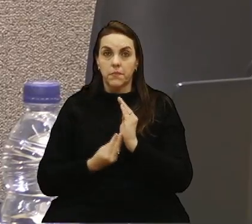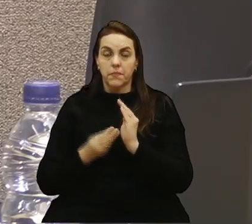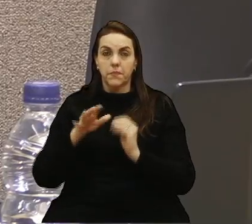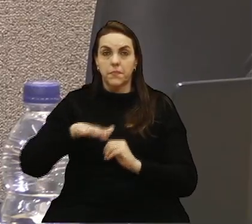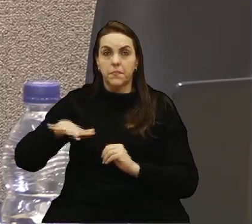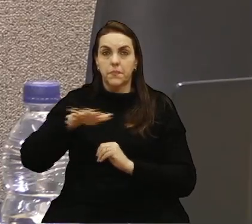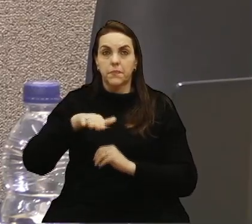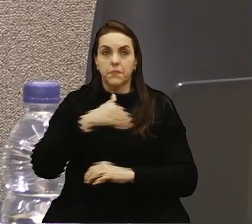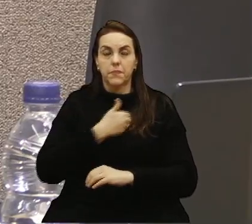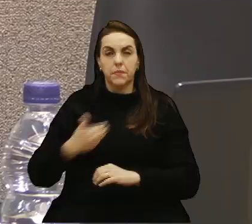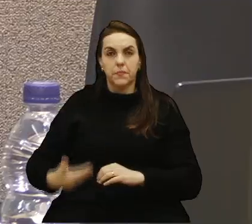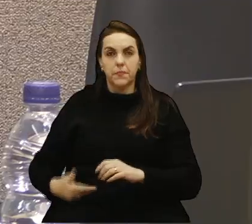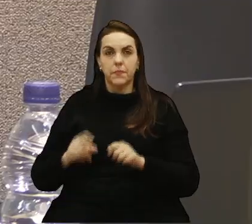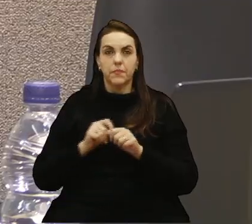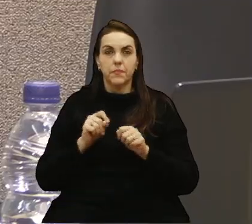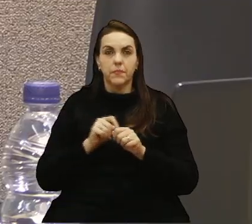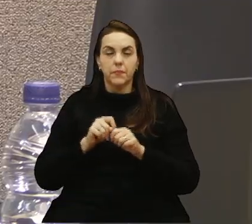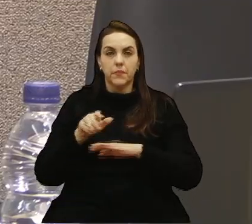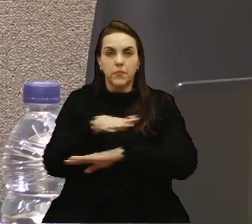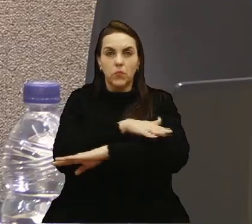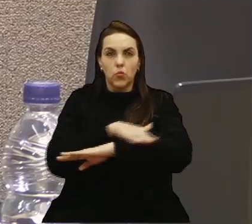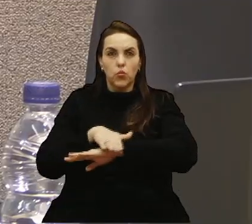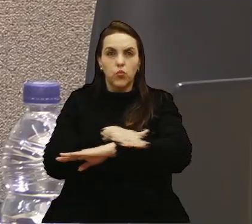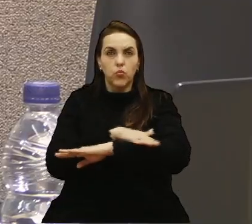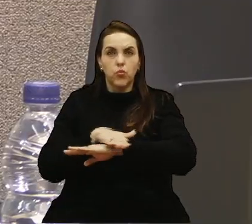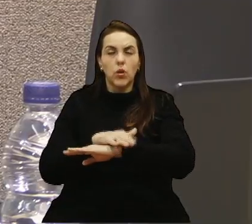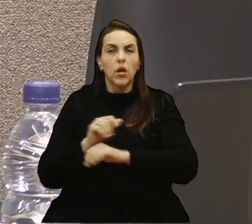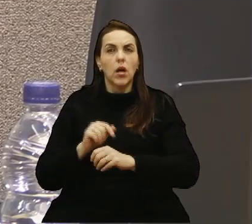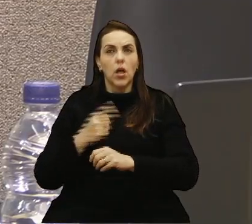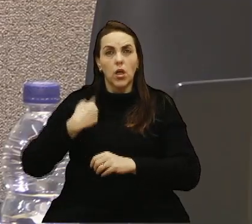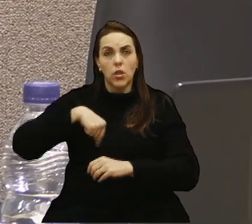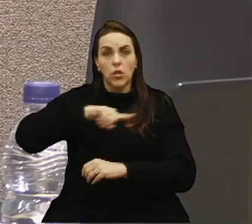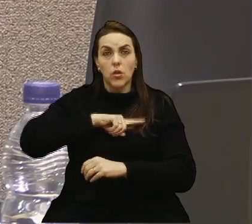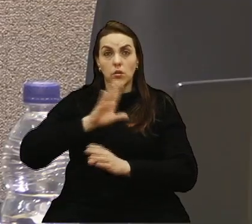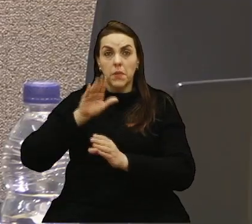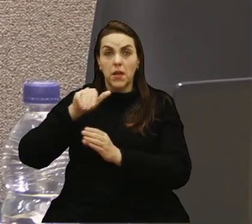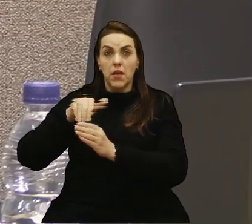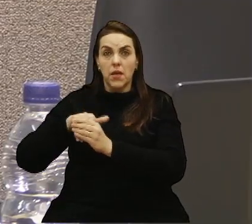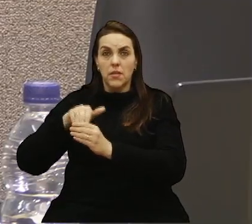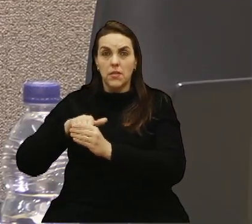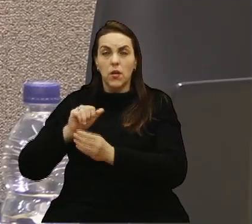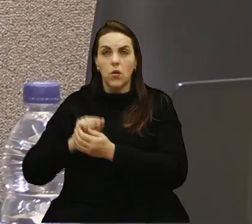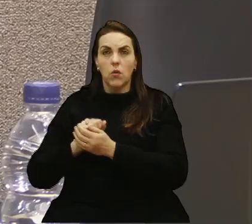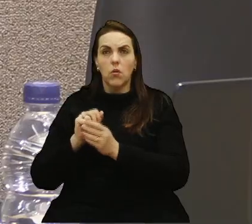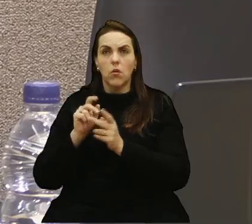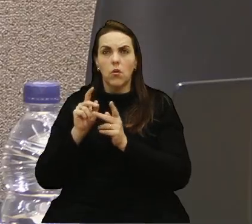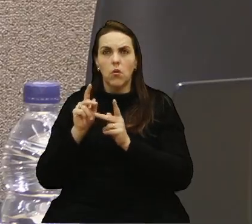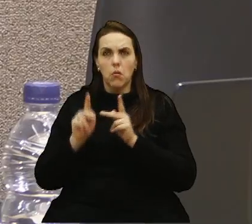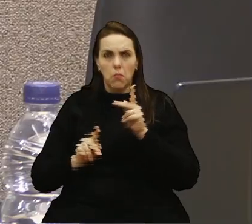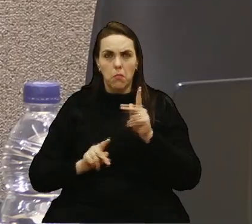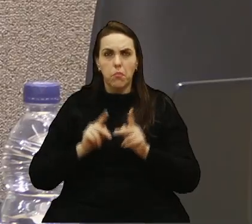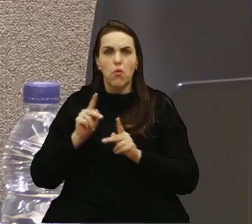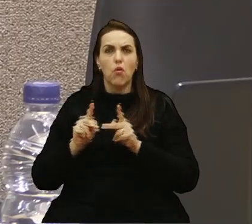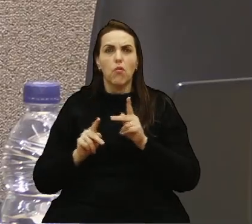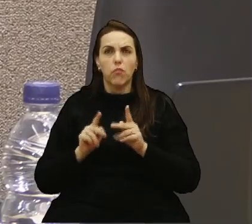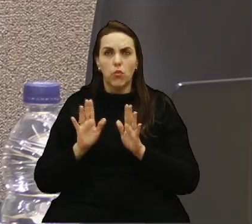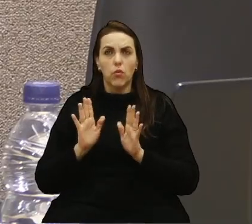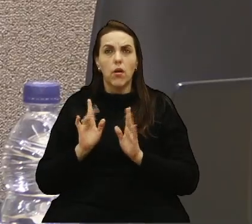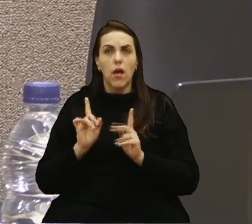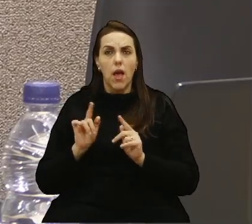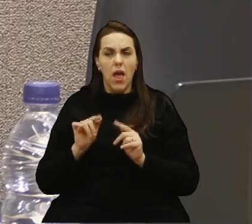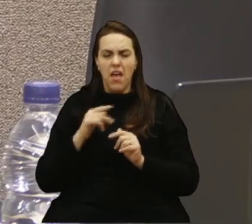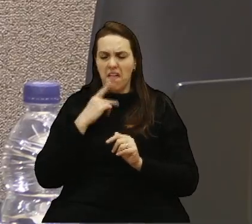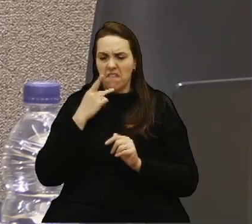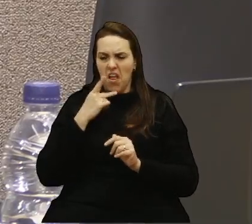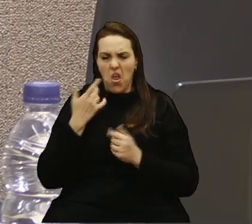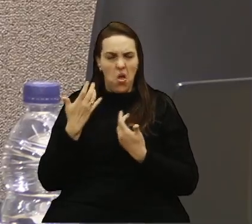para que a gente fizesse o recapeamento. E nós tivemos na eleição um povo extremo, dizendo que